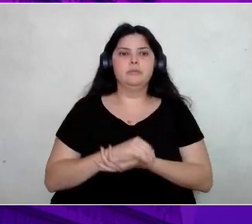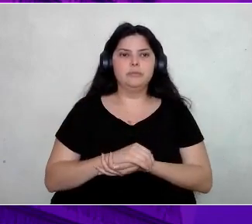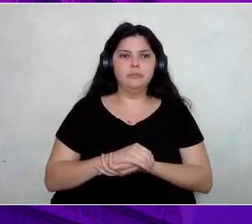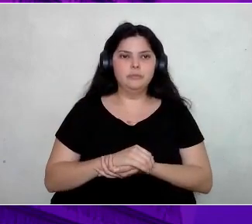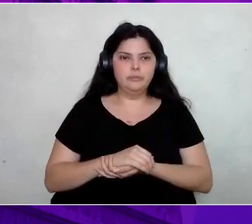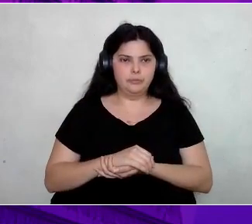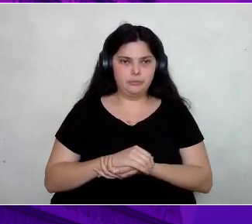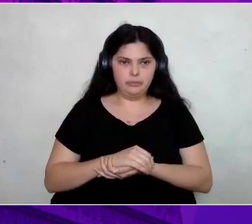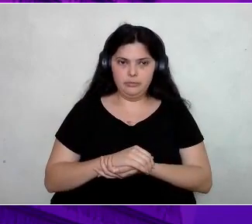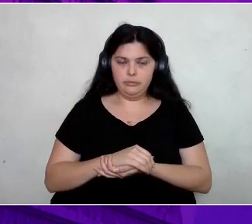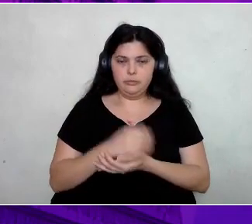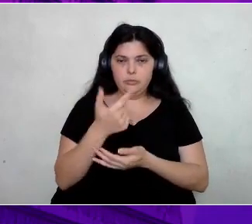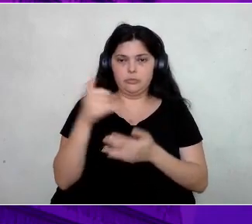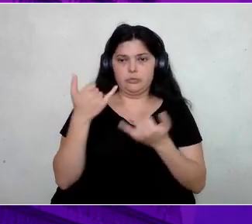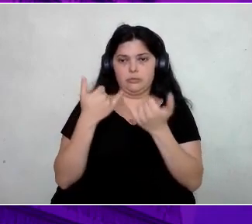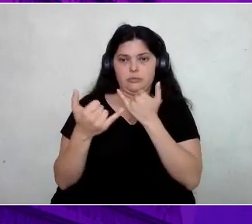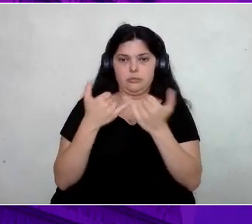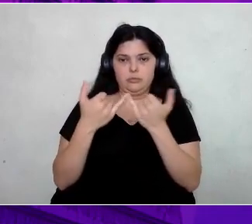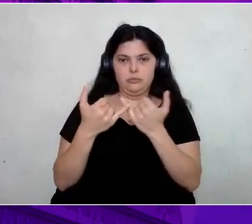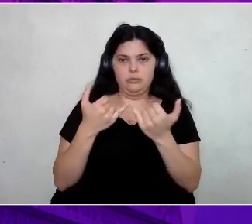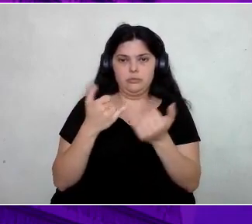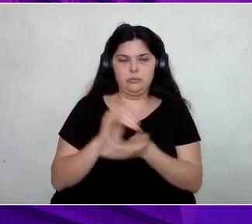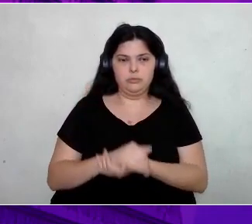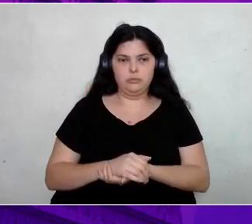Outro exemplo.